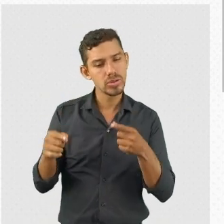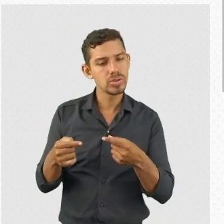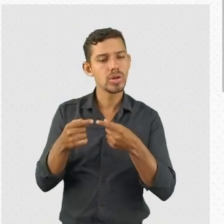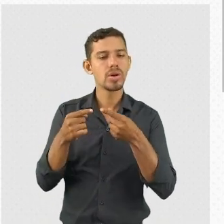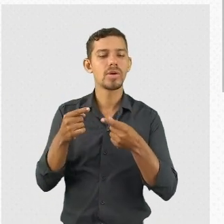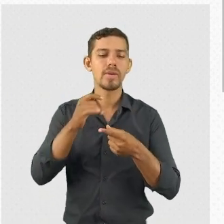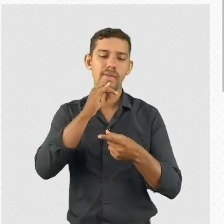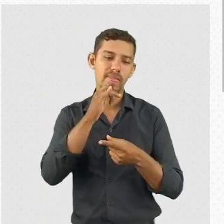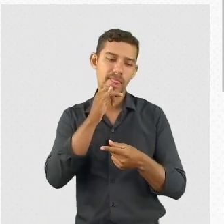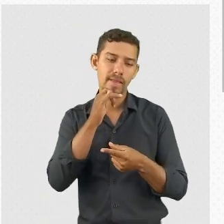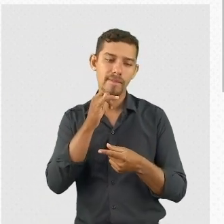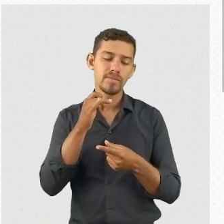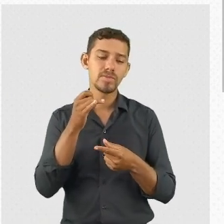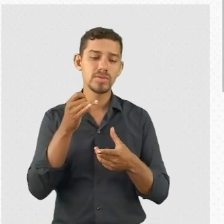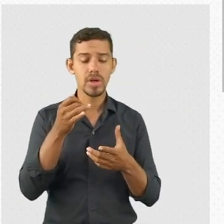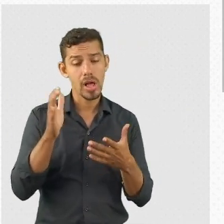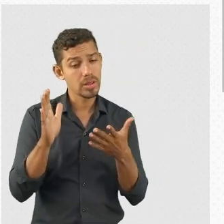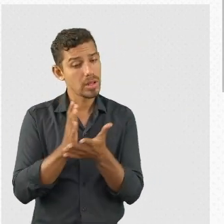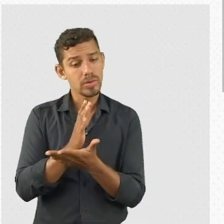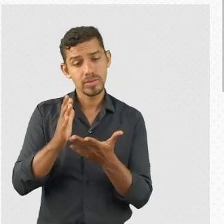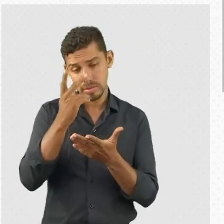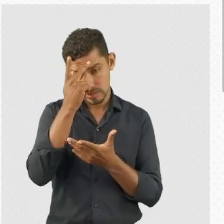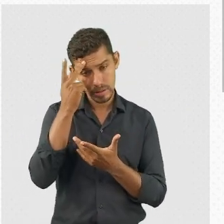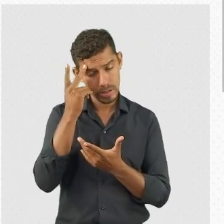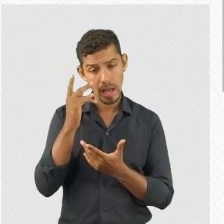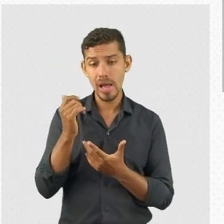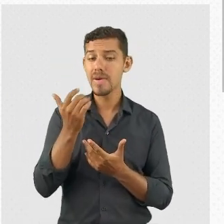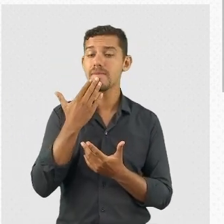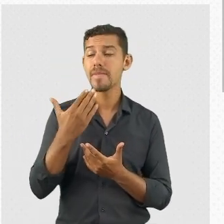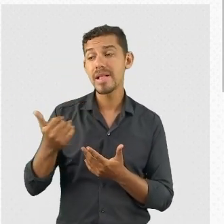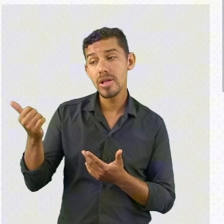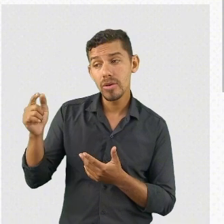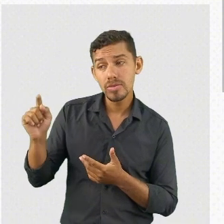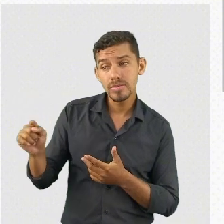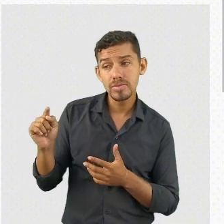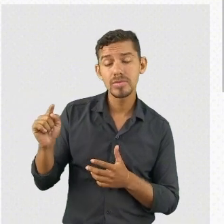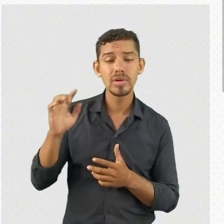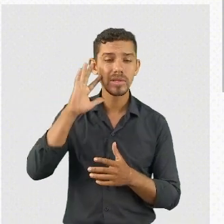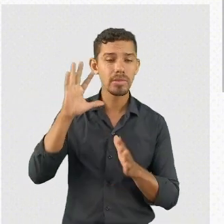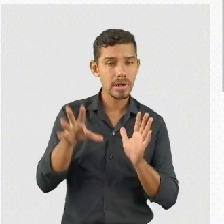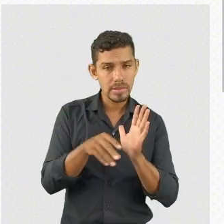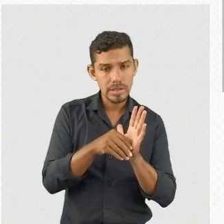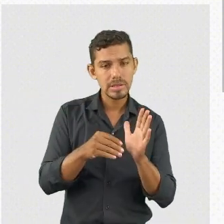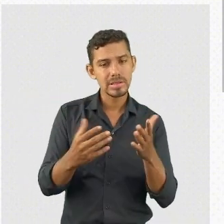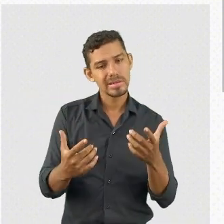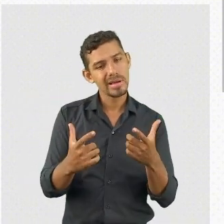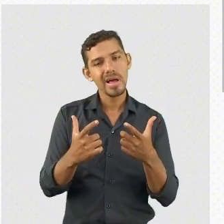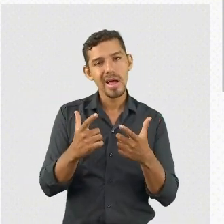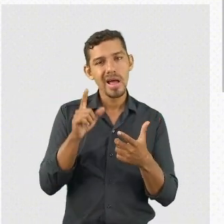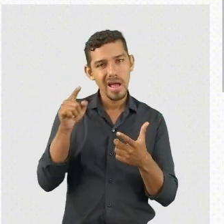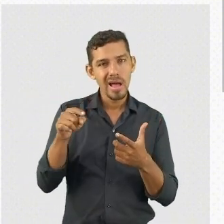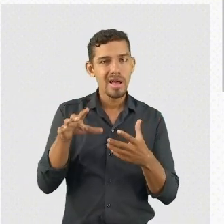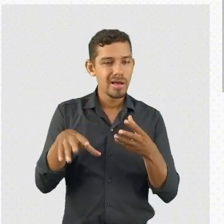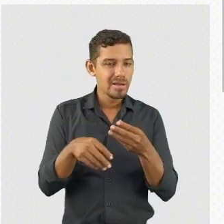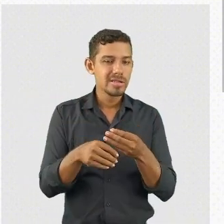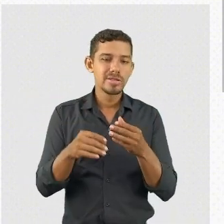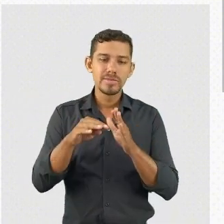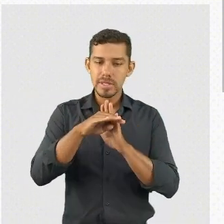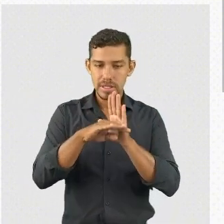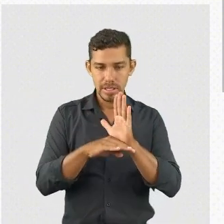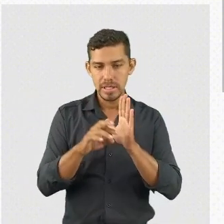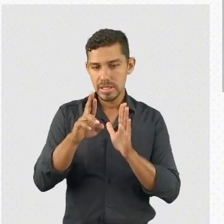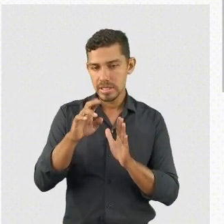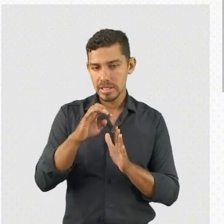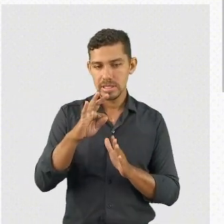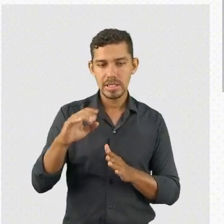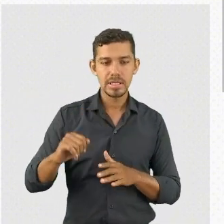a serve tantas pessoas, ele é melhor consumido com tais acompanhamentos. Isso são elementos adicionais de uma receita.